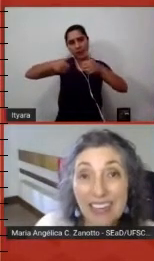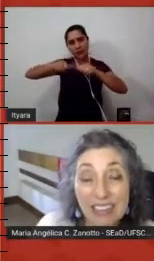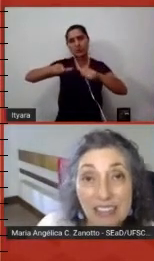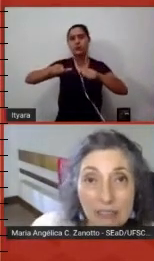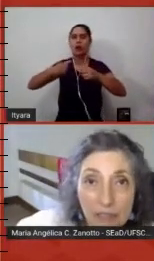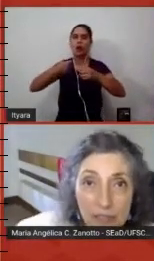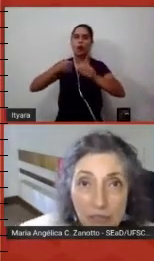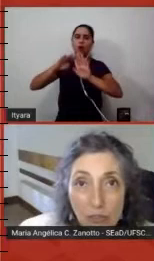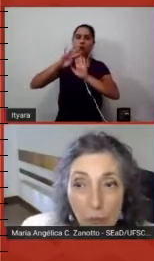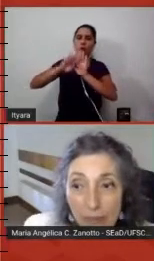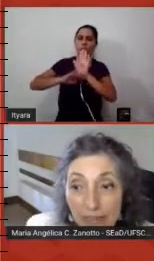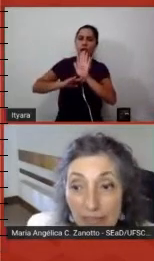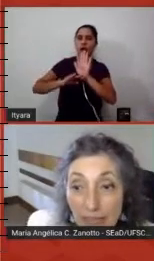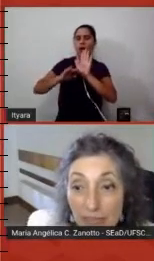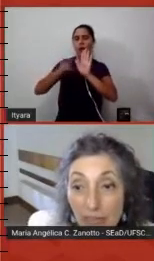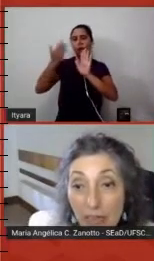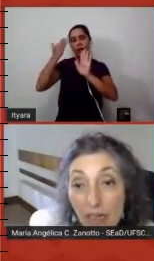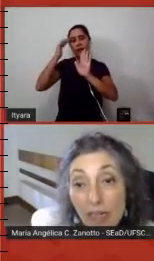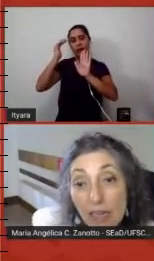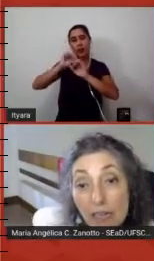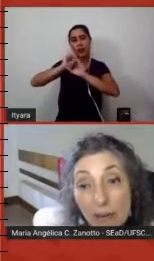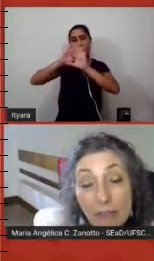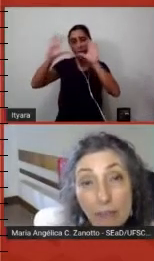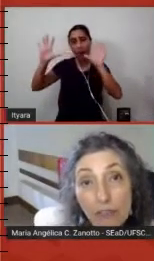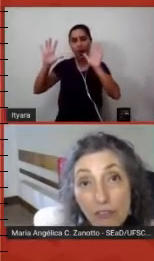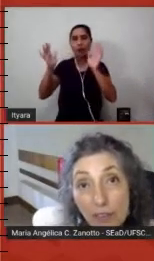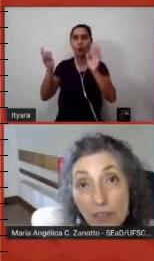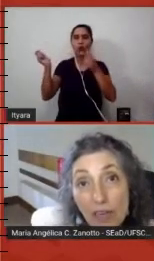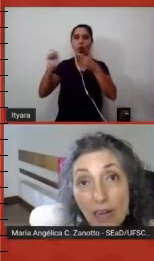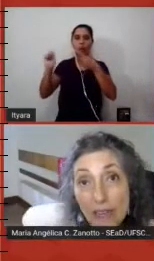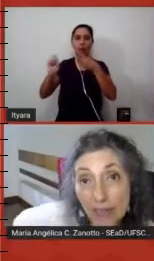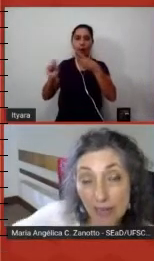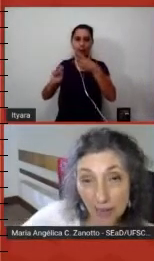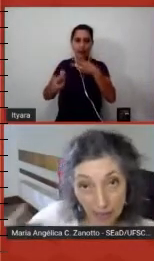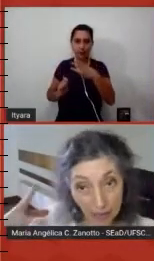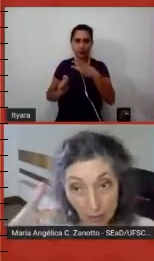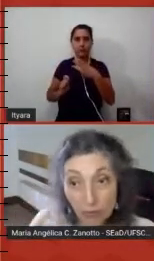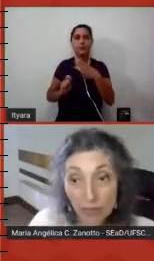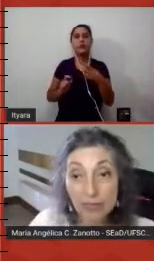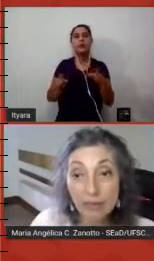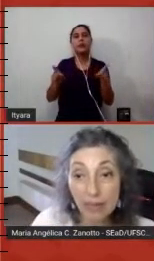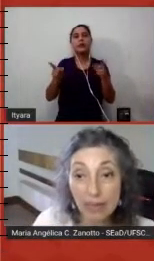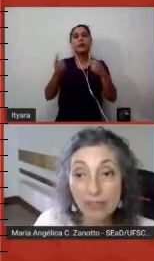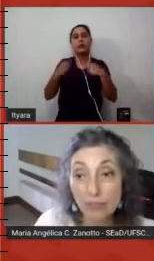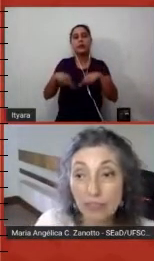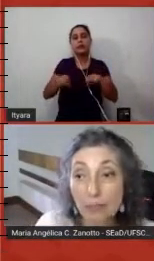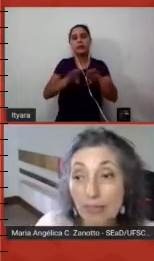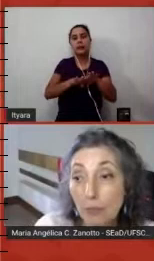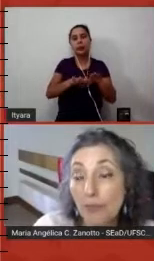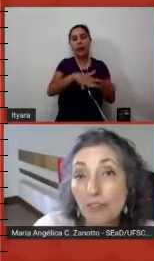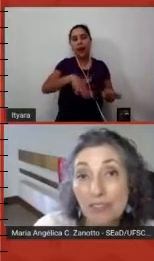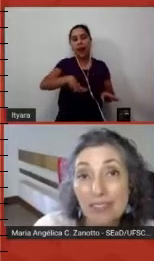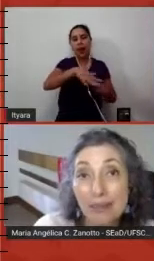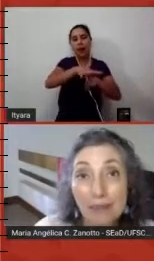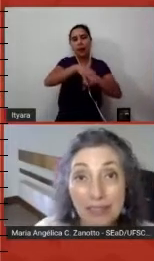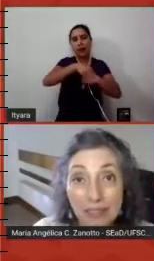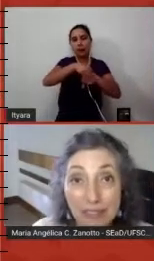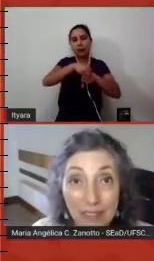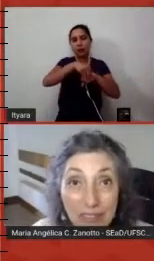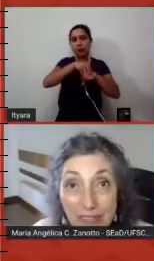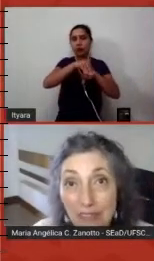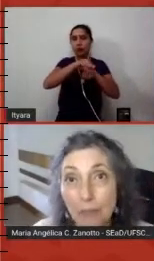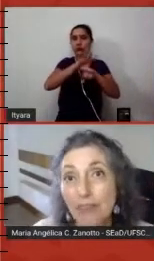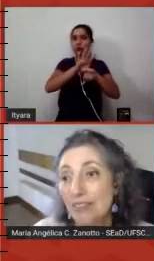programas, clareza na definição de competências, e, por fim, até há um ganho na área de conhecimento, porque você tem